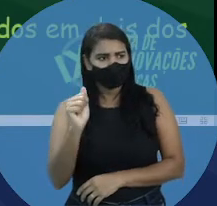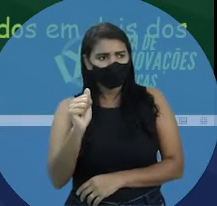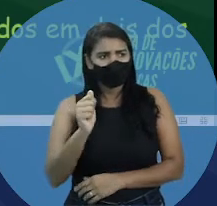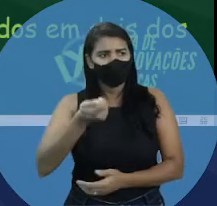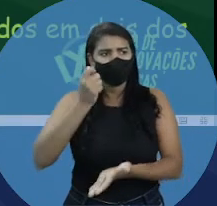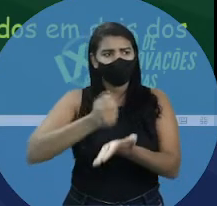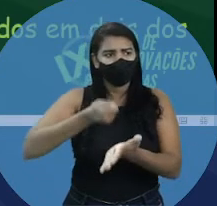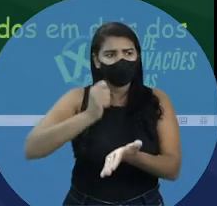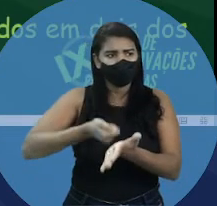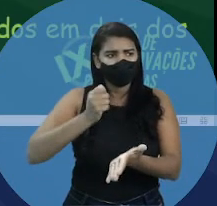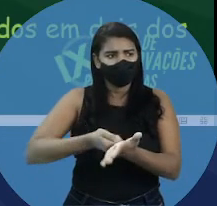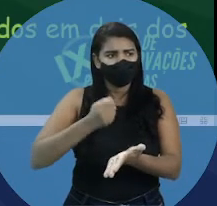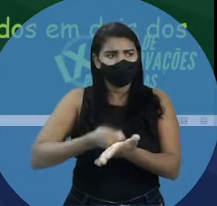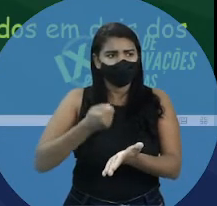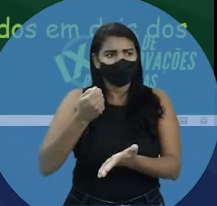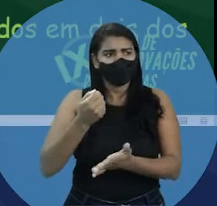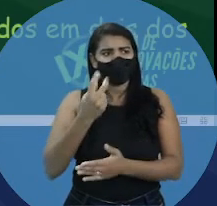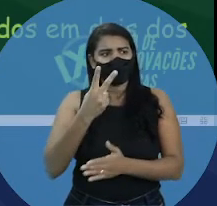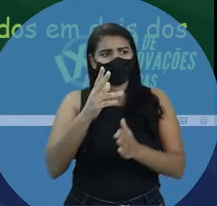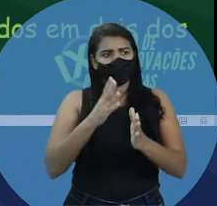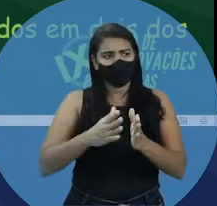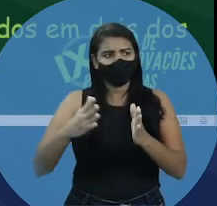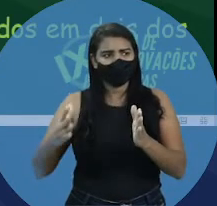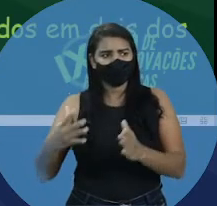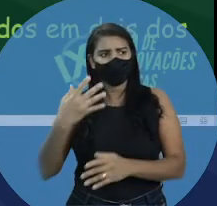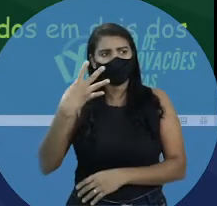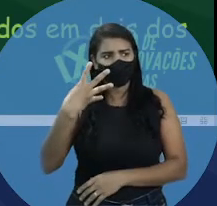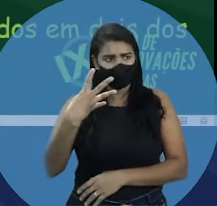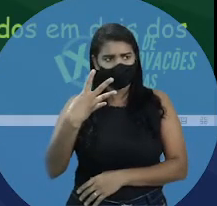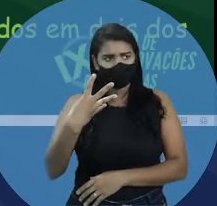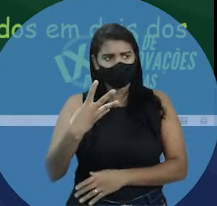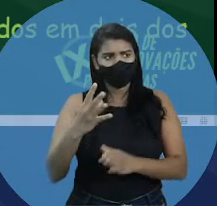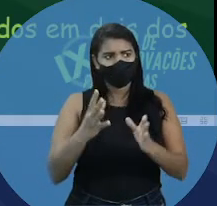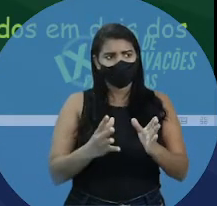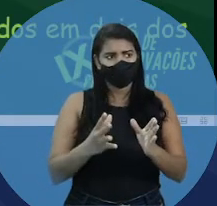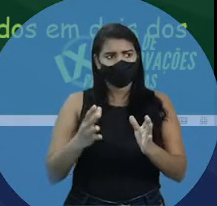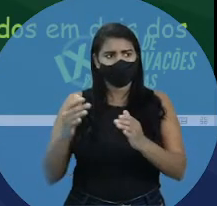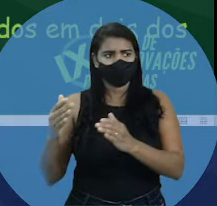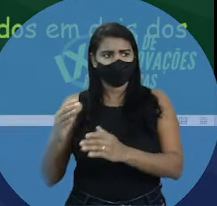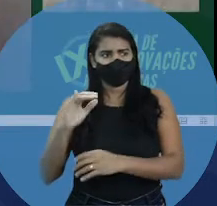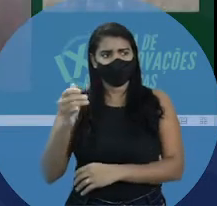e colocadas em 2 dos 4 jarros existentes. Pode passar.